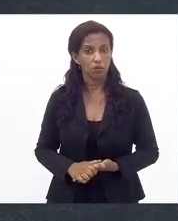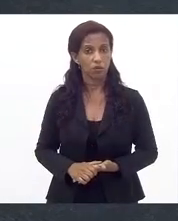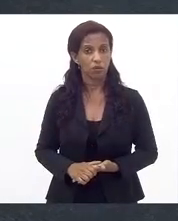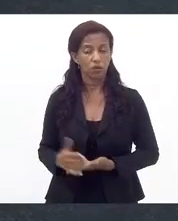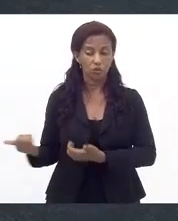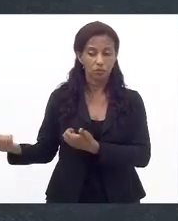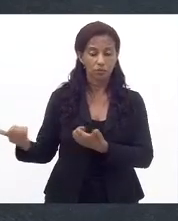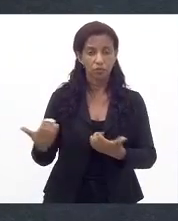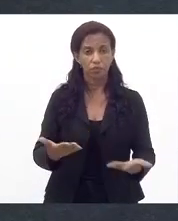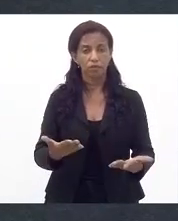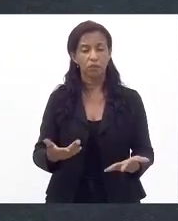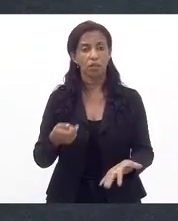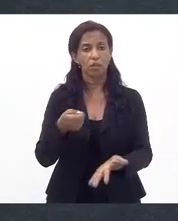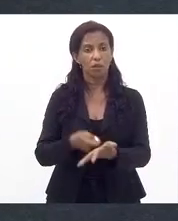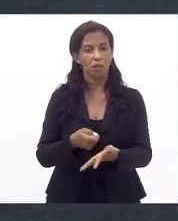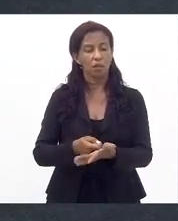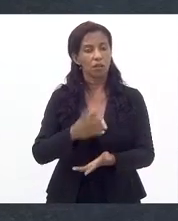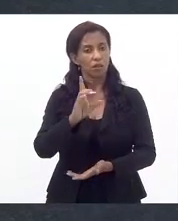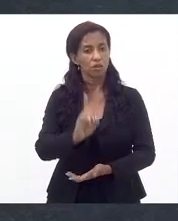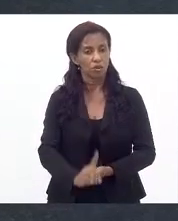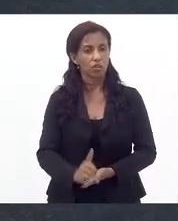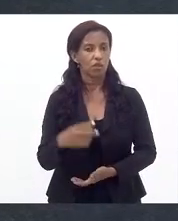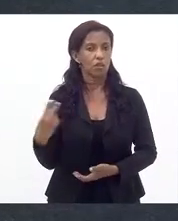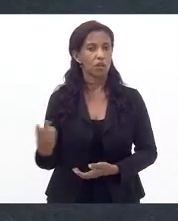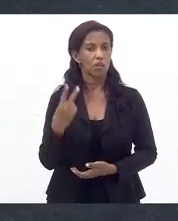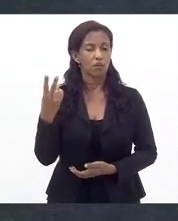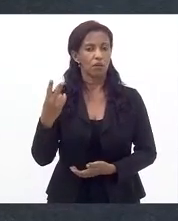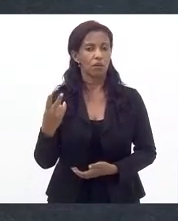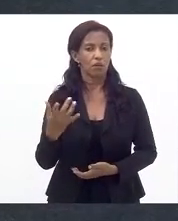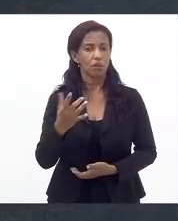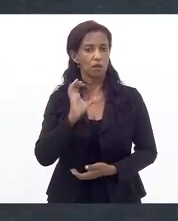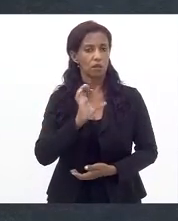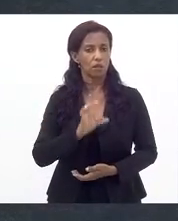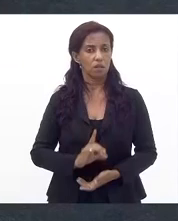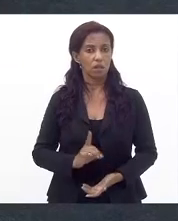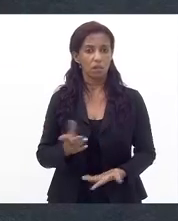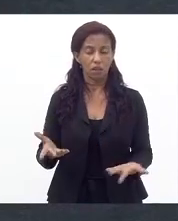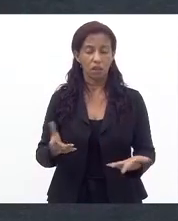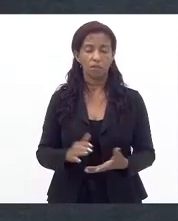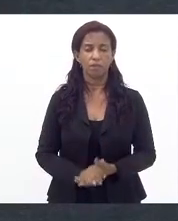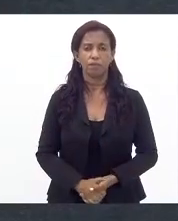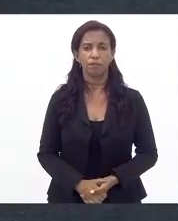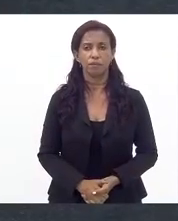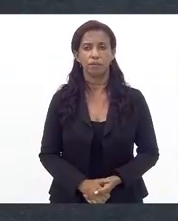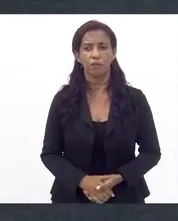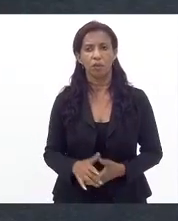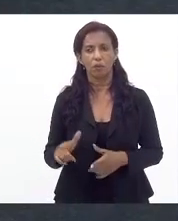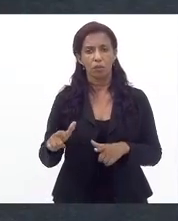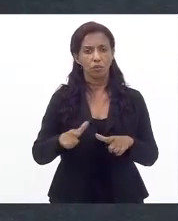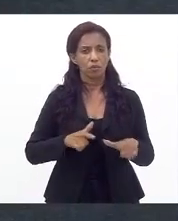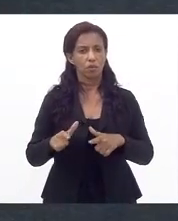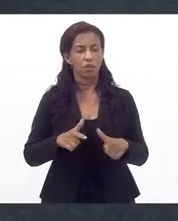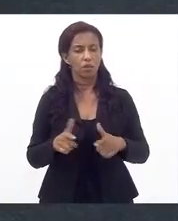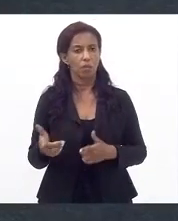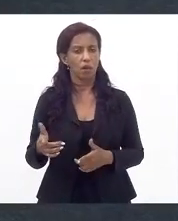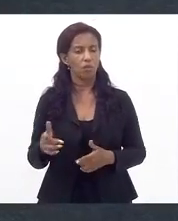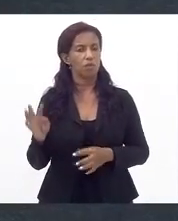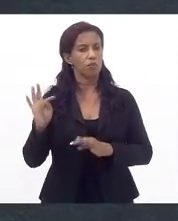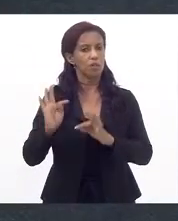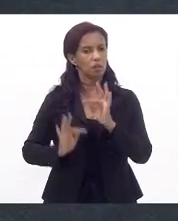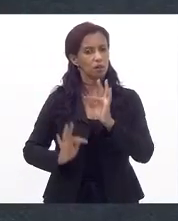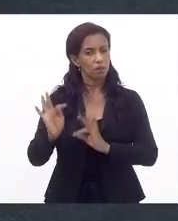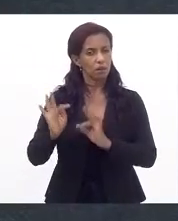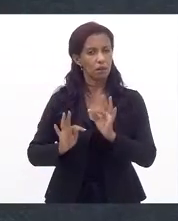presta um serviço que garante direito que é Valorize promove a cidadania se essa questão de fundo nosso debate para além desta técnica